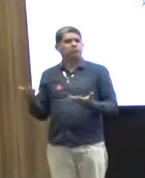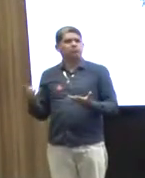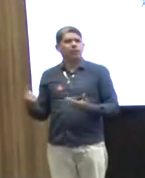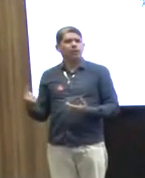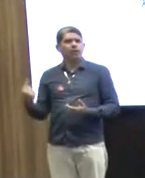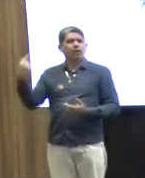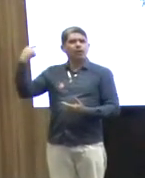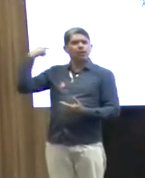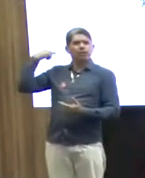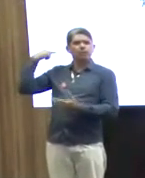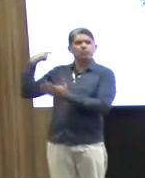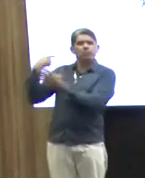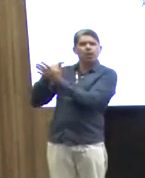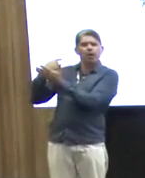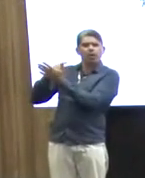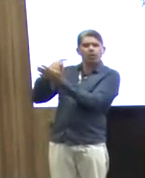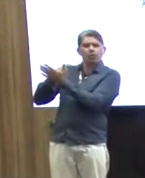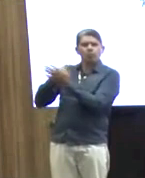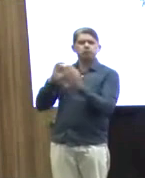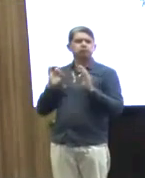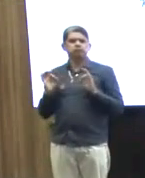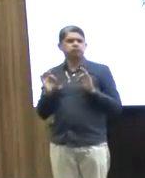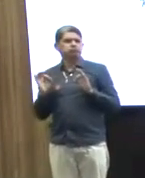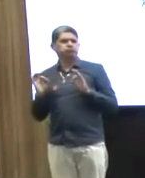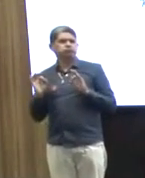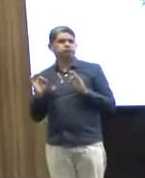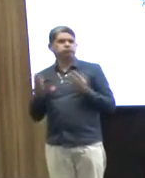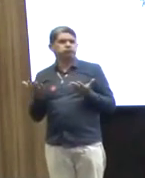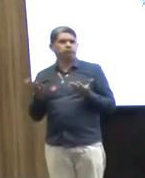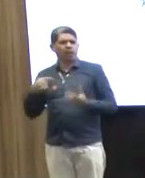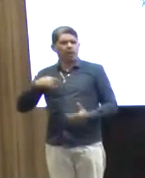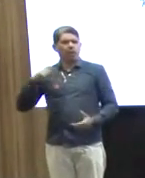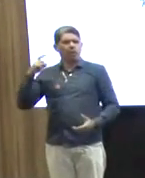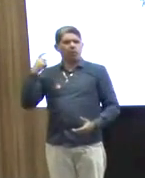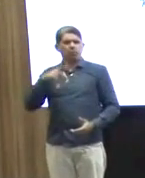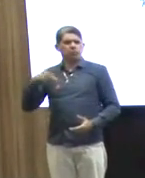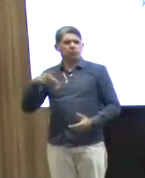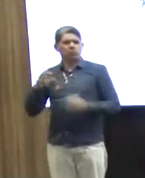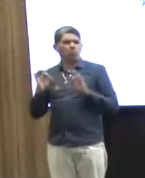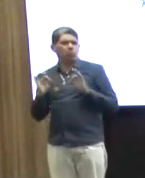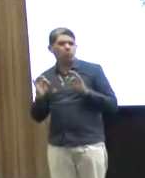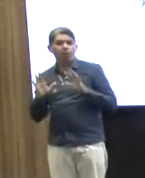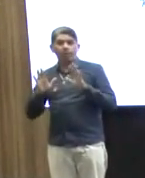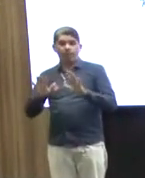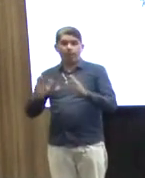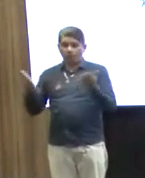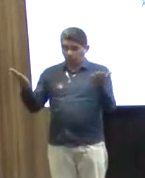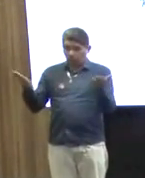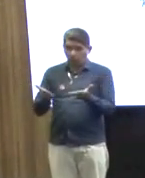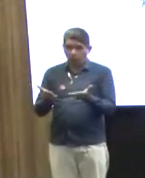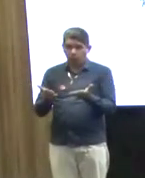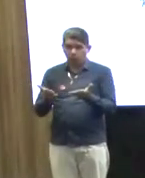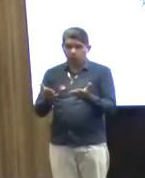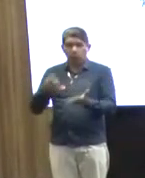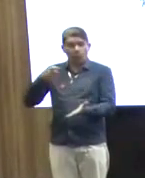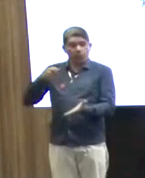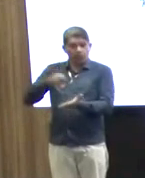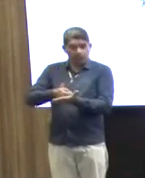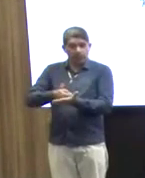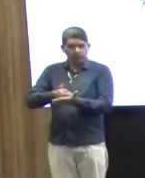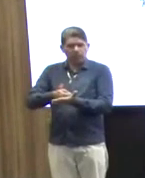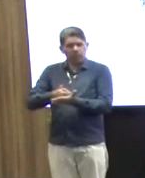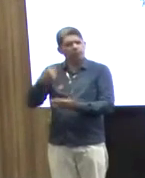quando eu era professora da educação básica. Mas hoje, nós temos o dever político e ético de nos